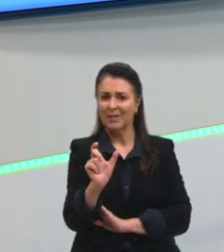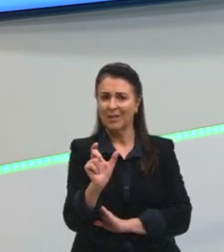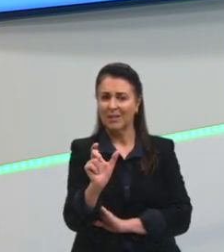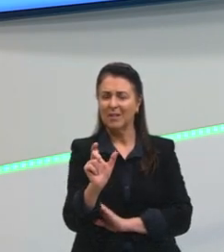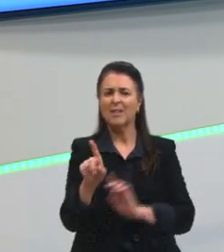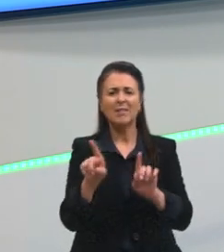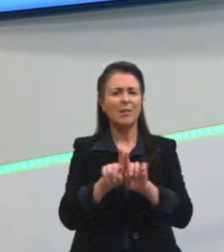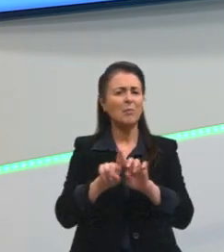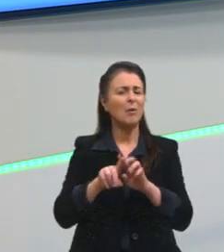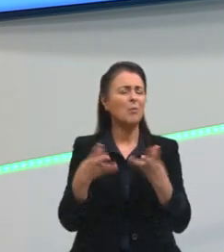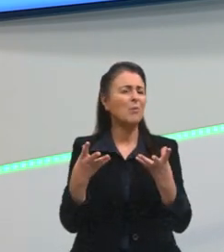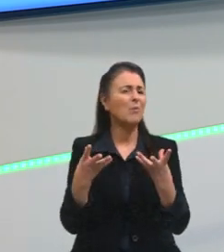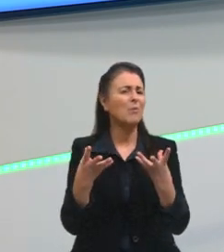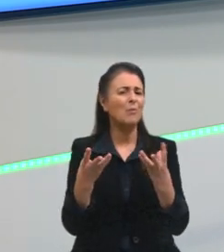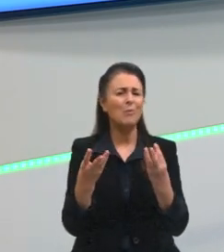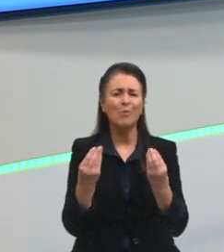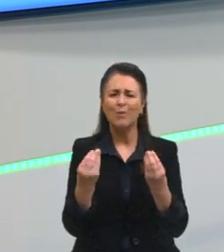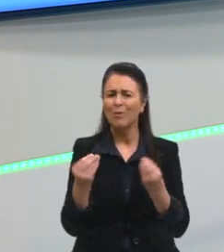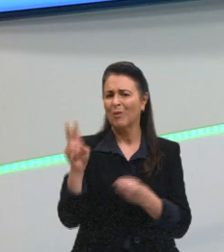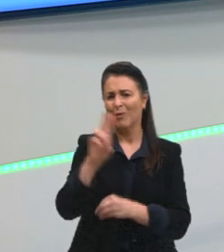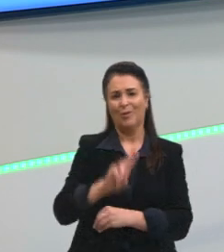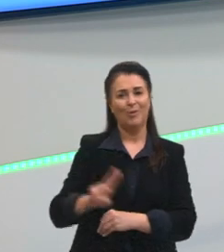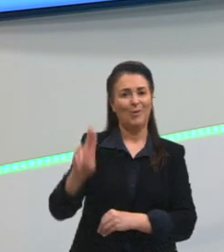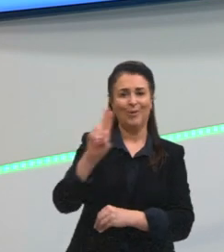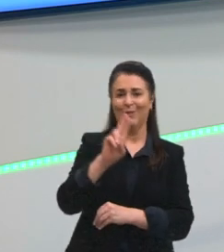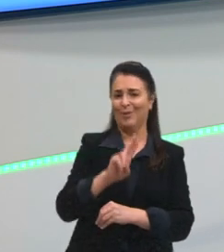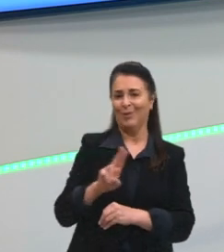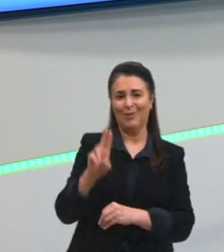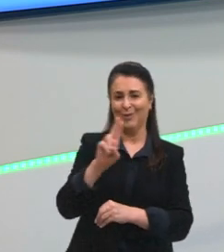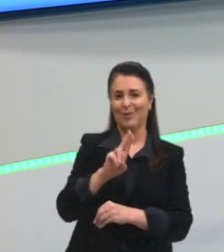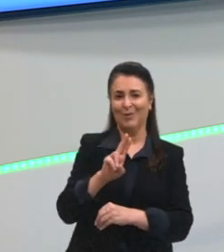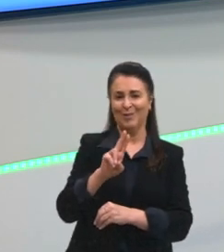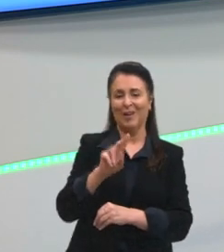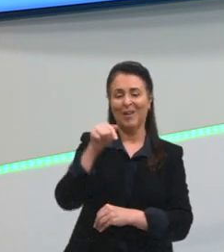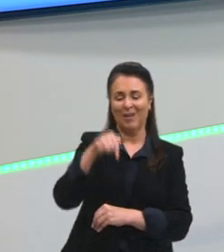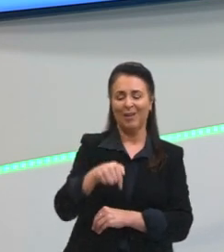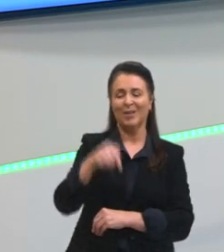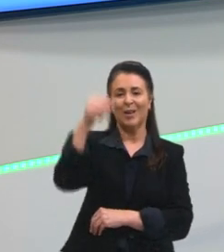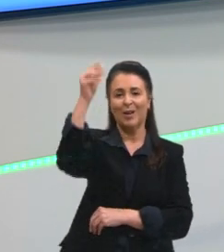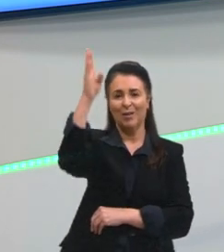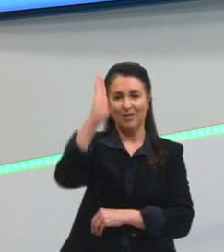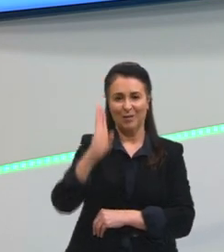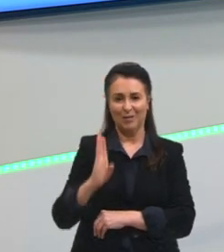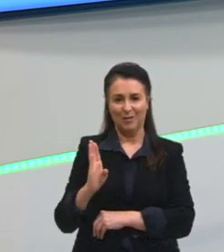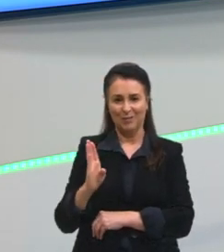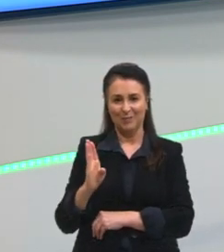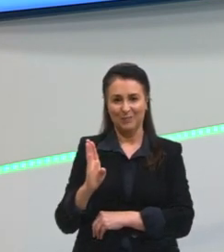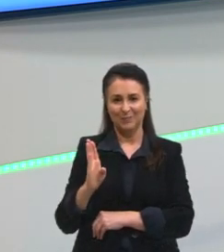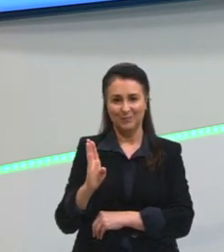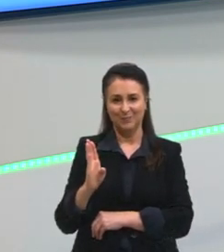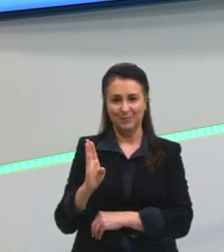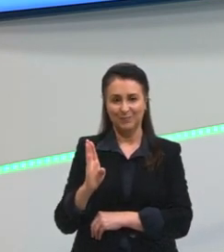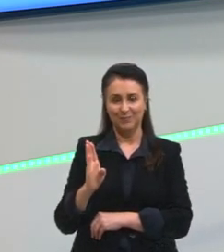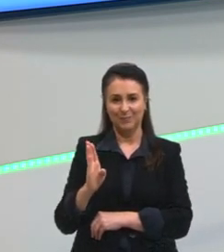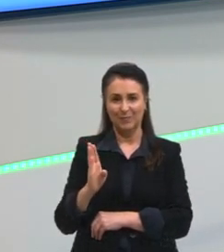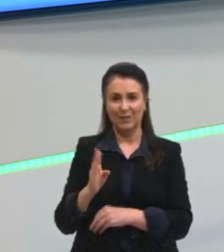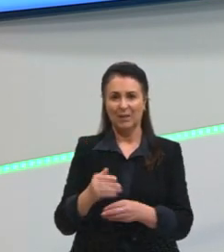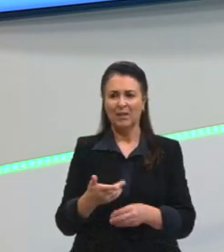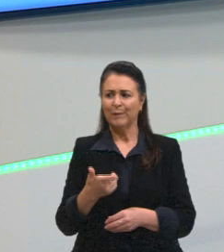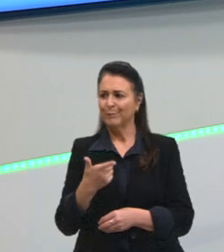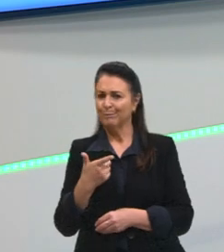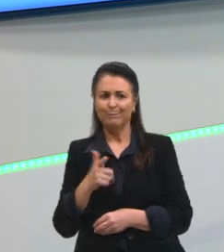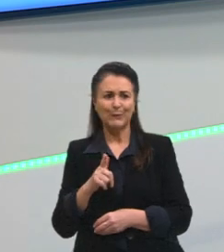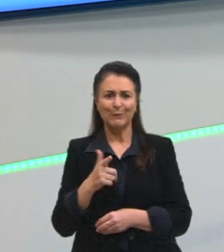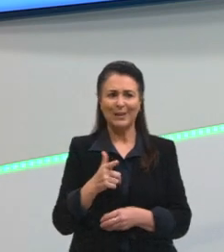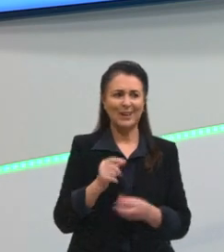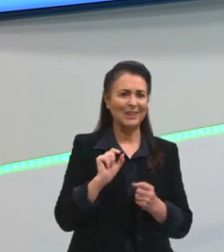há muitos anos já inserida a na língua brasileira na língua portuguesa certo e não há